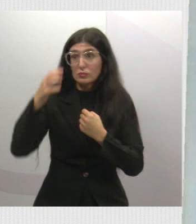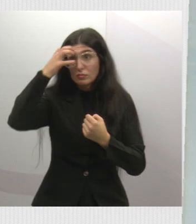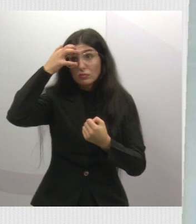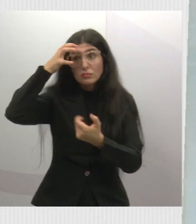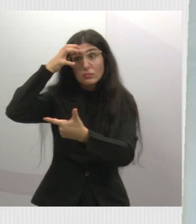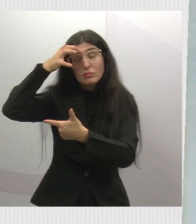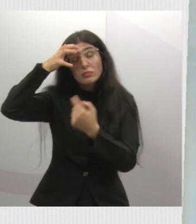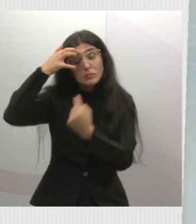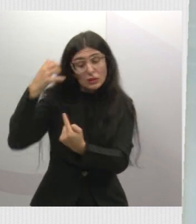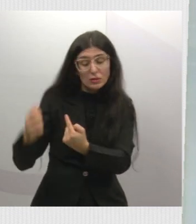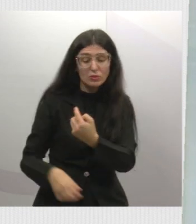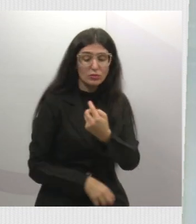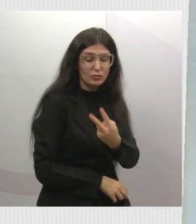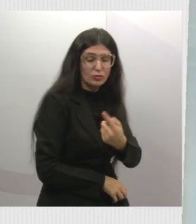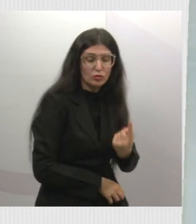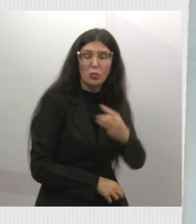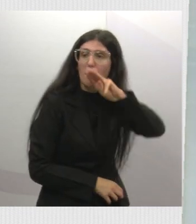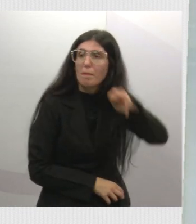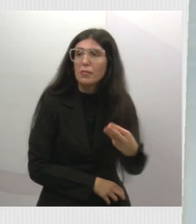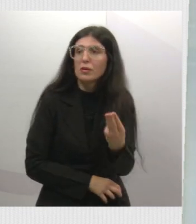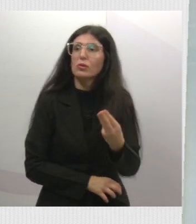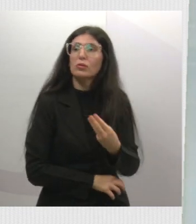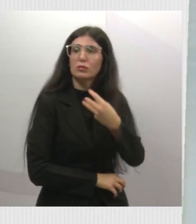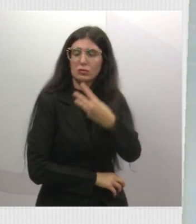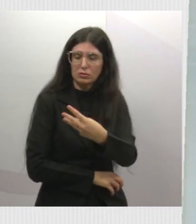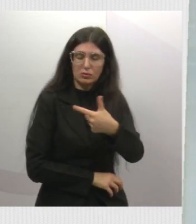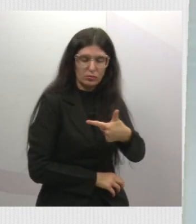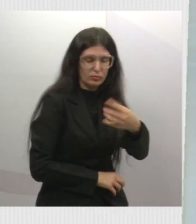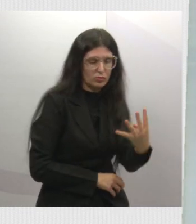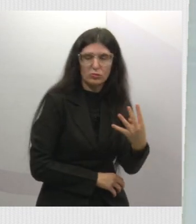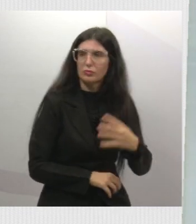121.324.000 e liquidado até esse momento